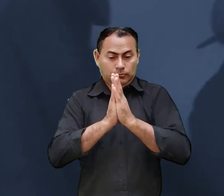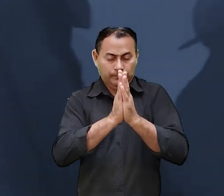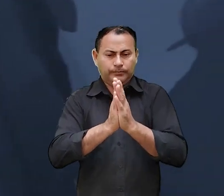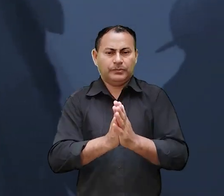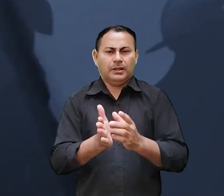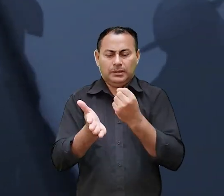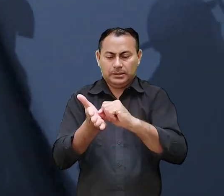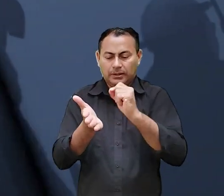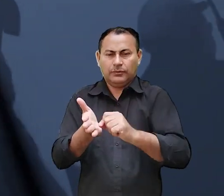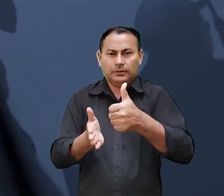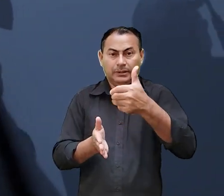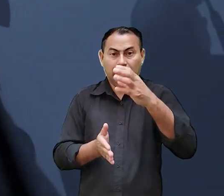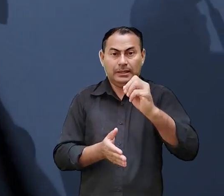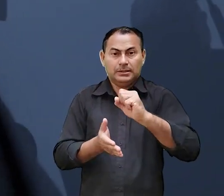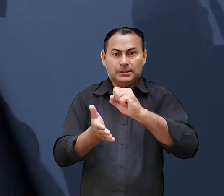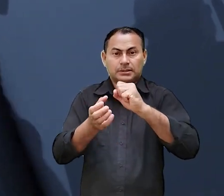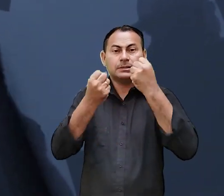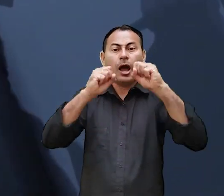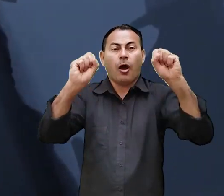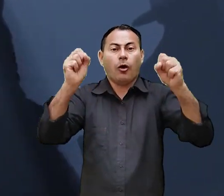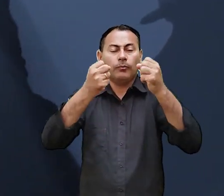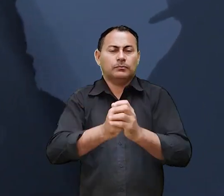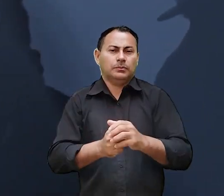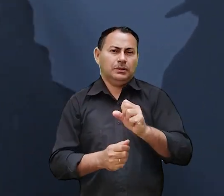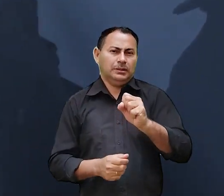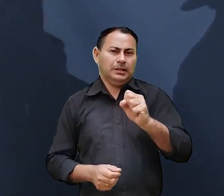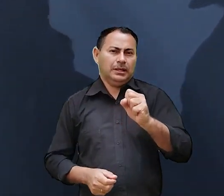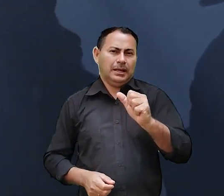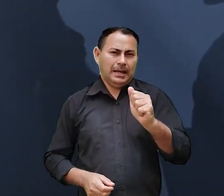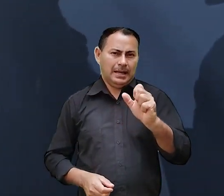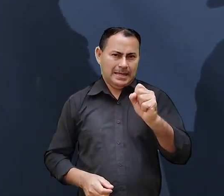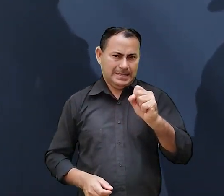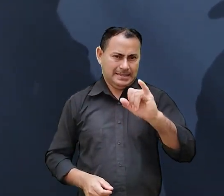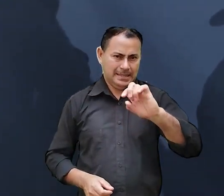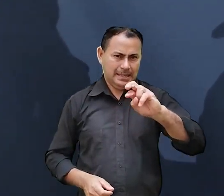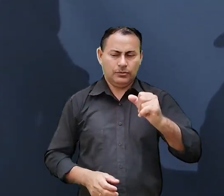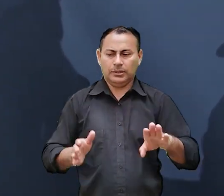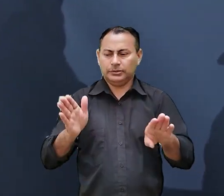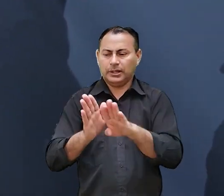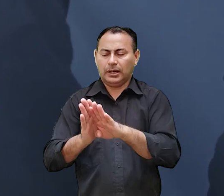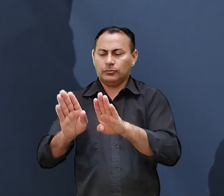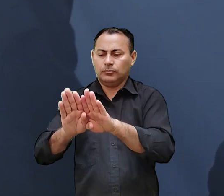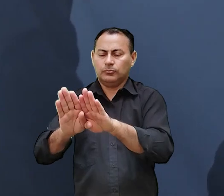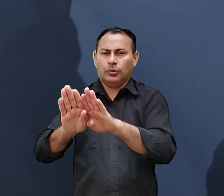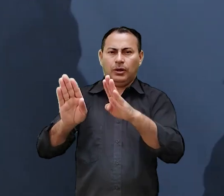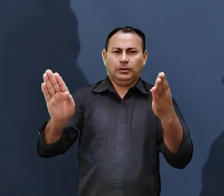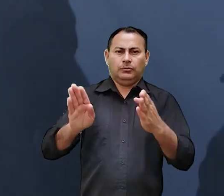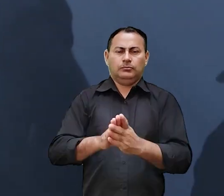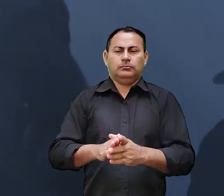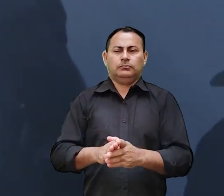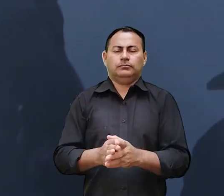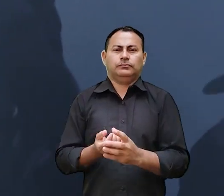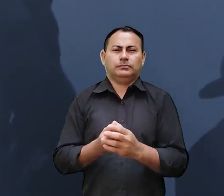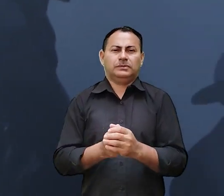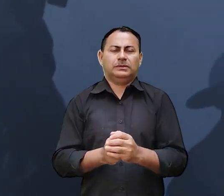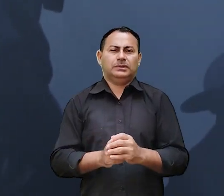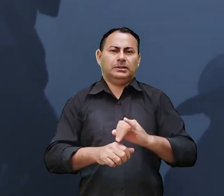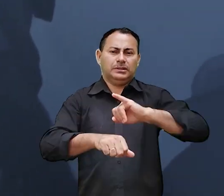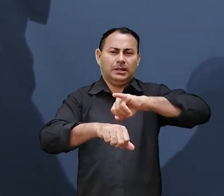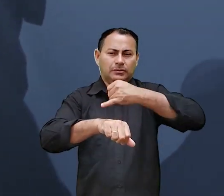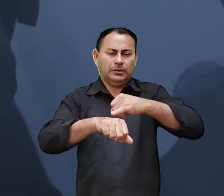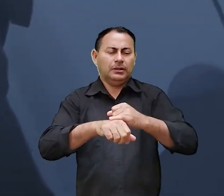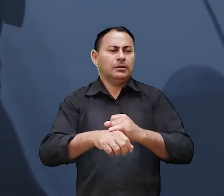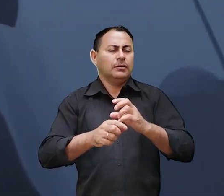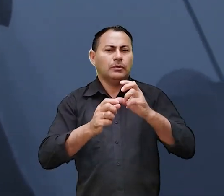ele escreveu 10 salmos e quando os assírios alcançaram os portões de Jerusalém o general deles gritou